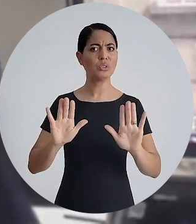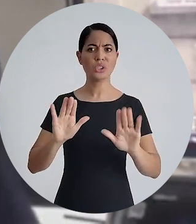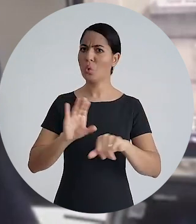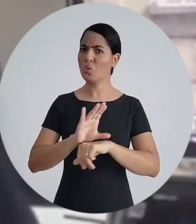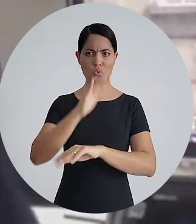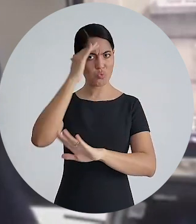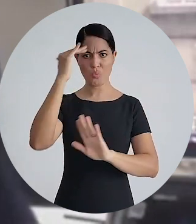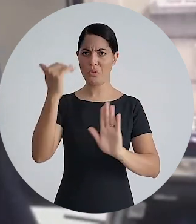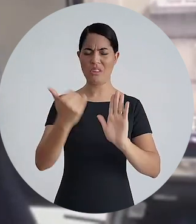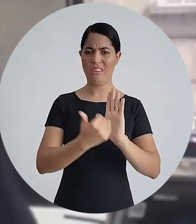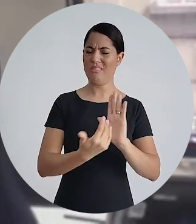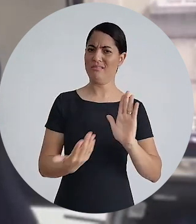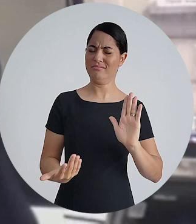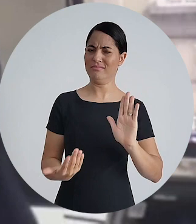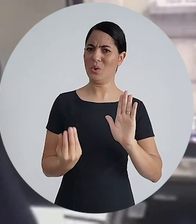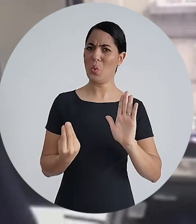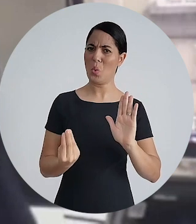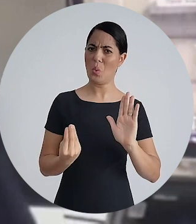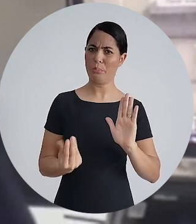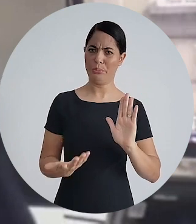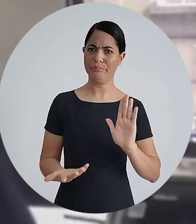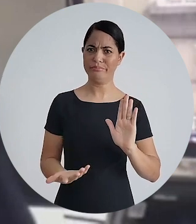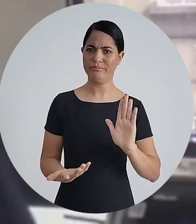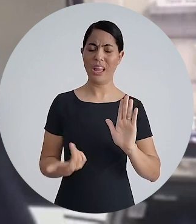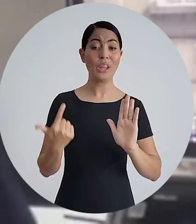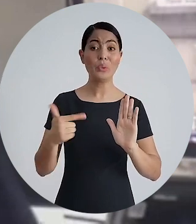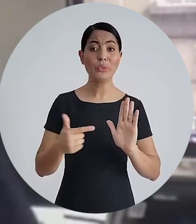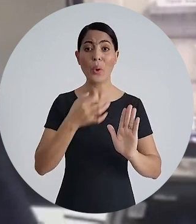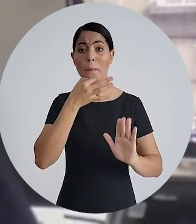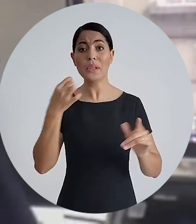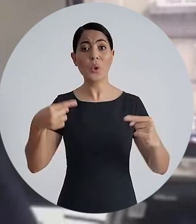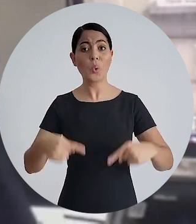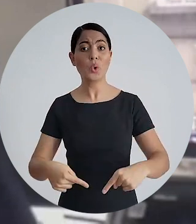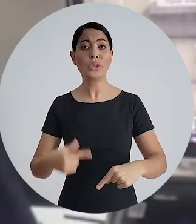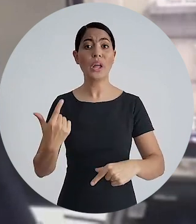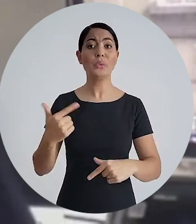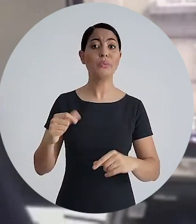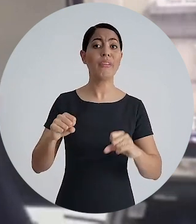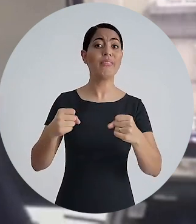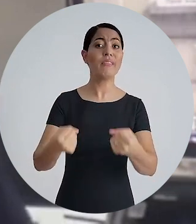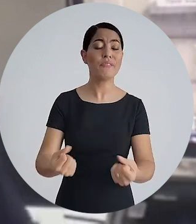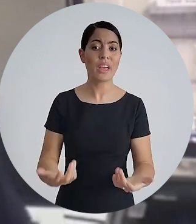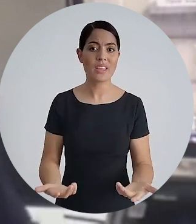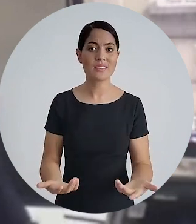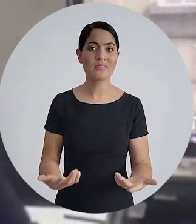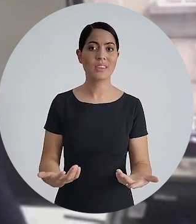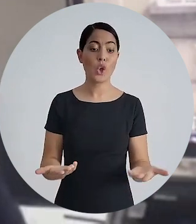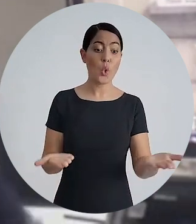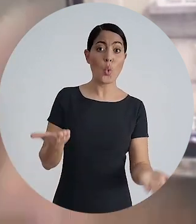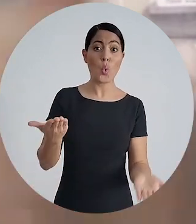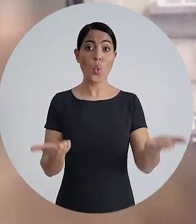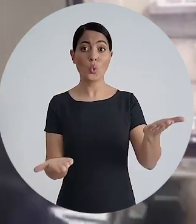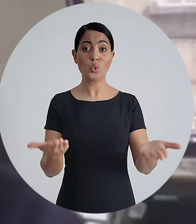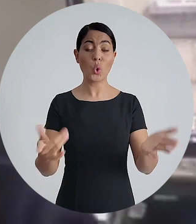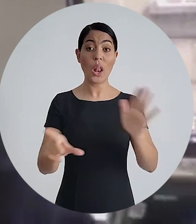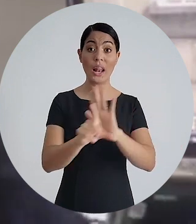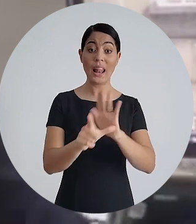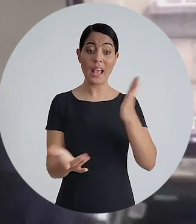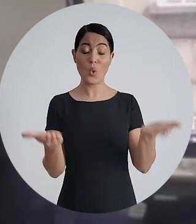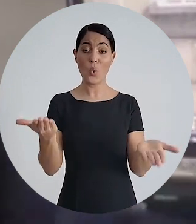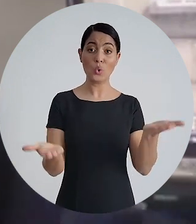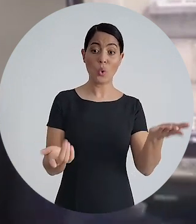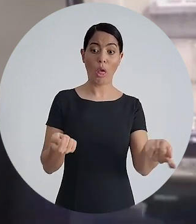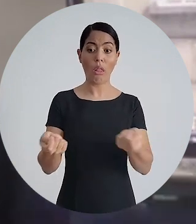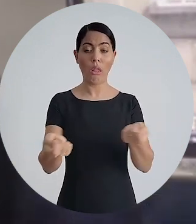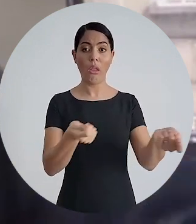artigo é inconstitucional, sem contraditório, sem ampla defesa, sem aquilo que nós aprendemos sobre o controle incidental